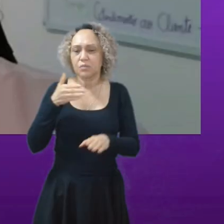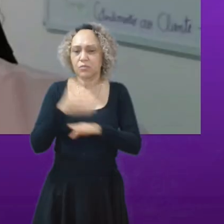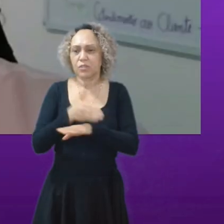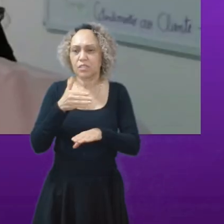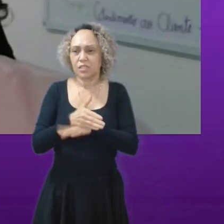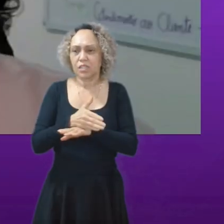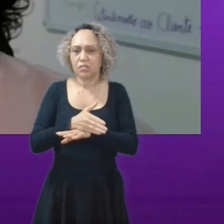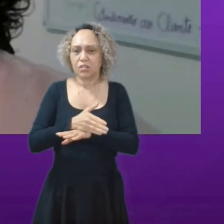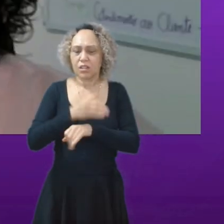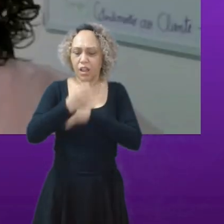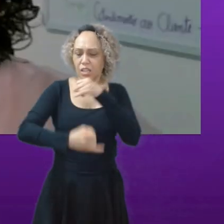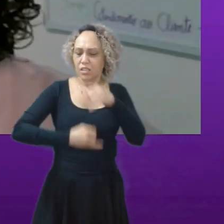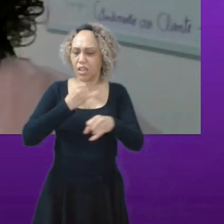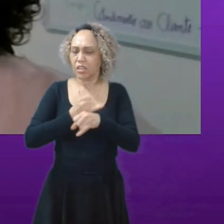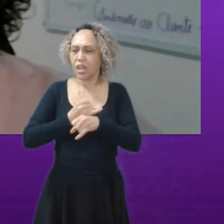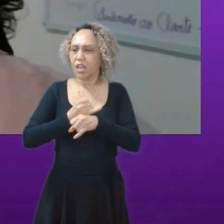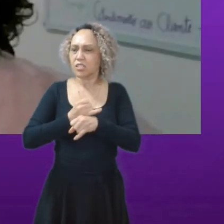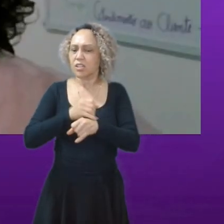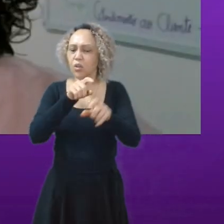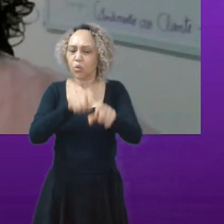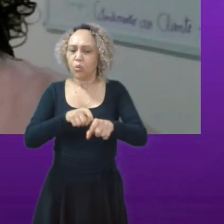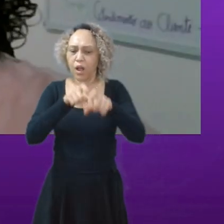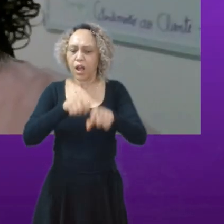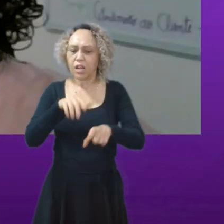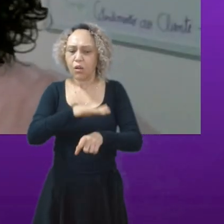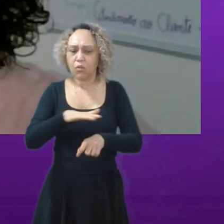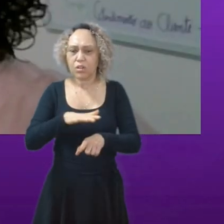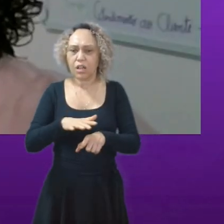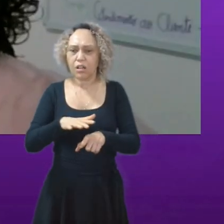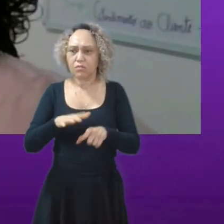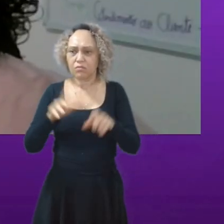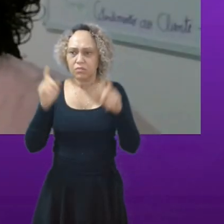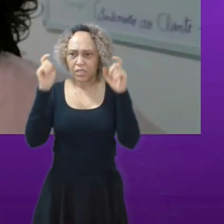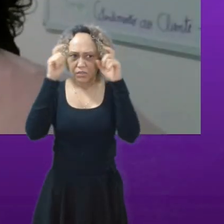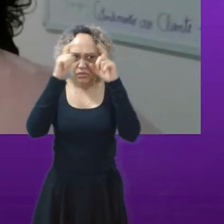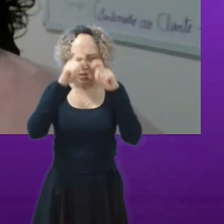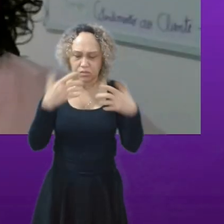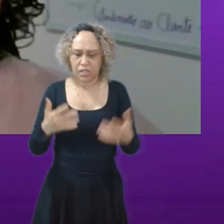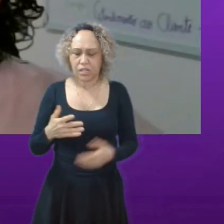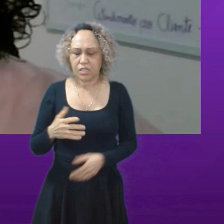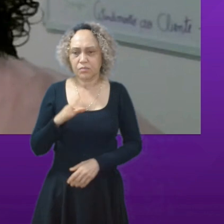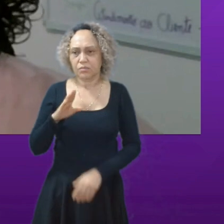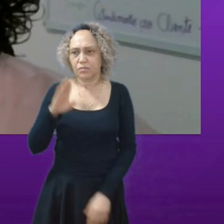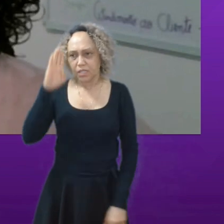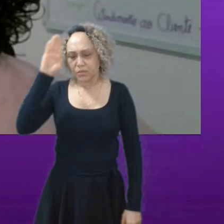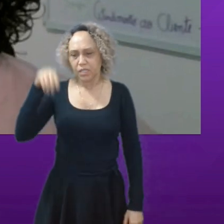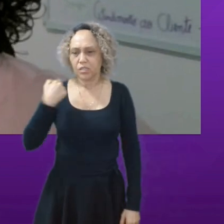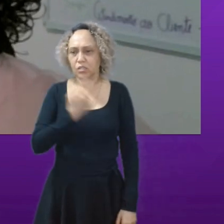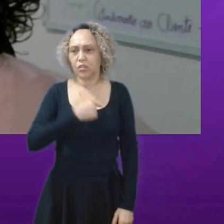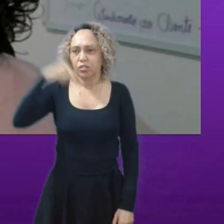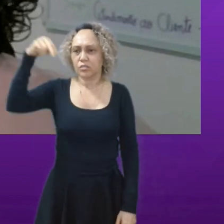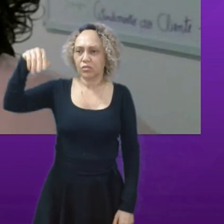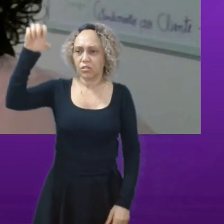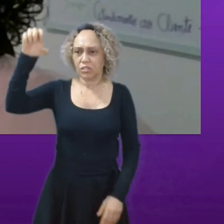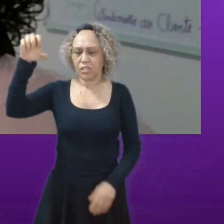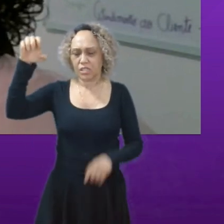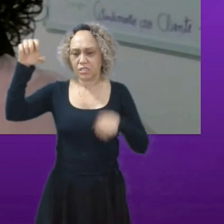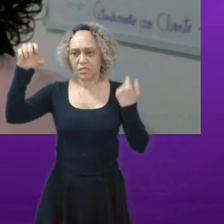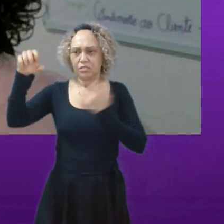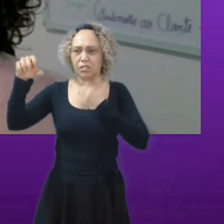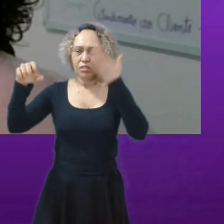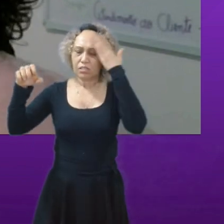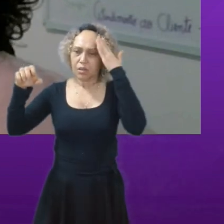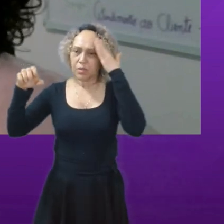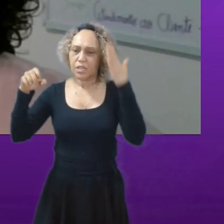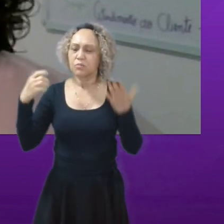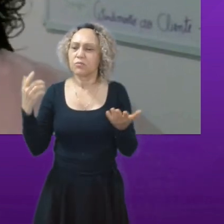área rural. A dificuldade que é, nós que somos do Nordeste, né, a gente sabe a dificuldade que é, por exemplo, quando